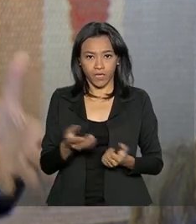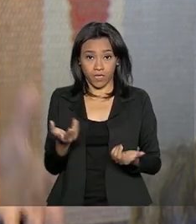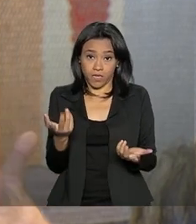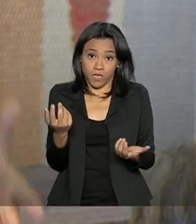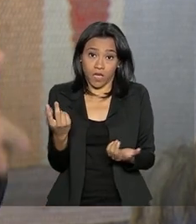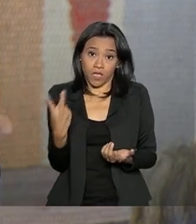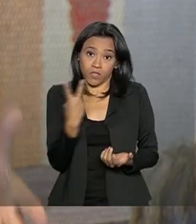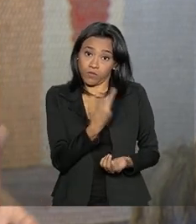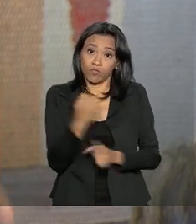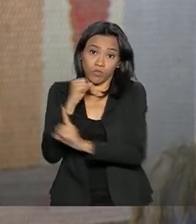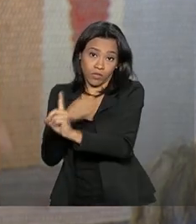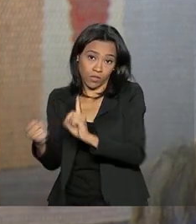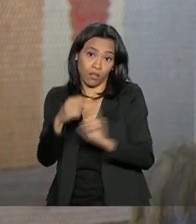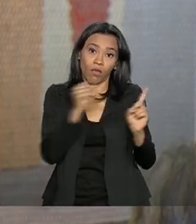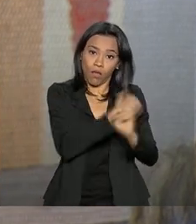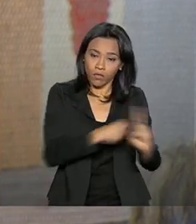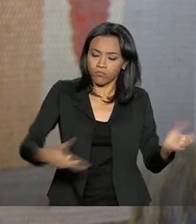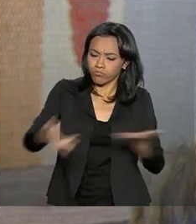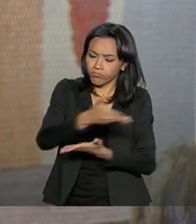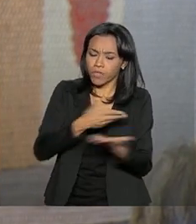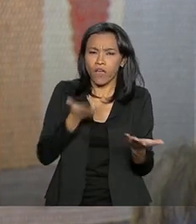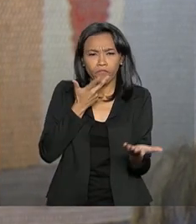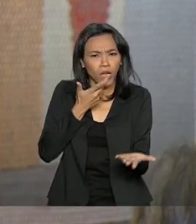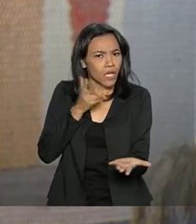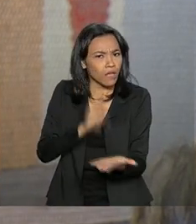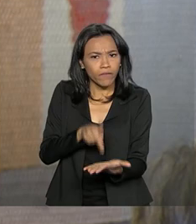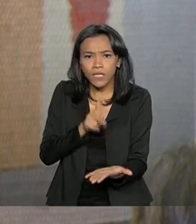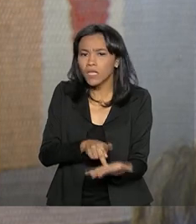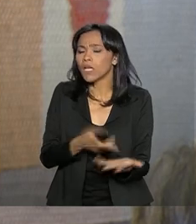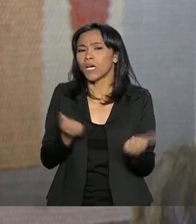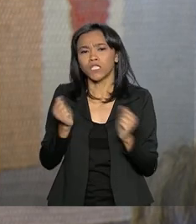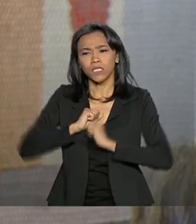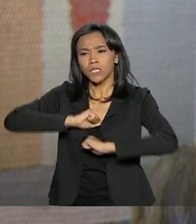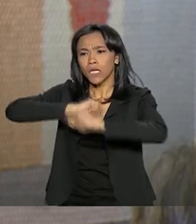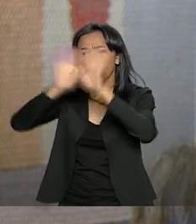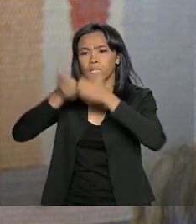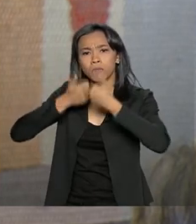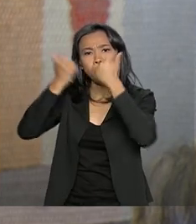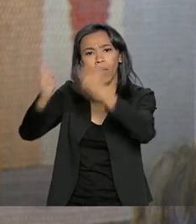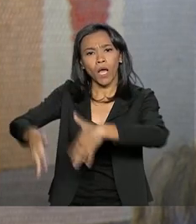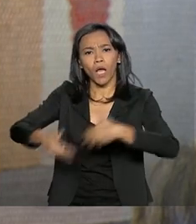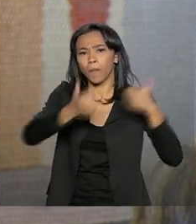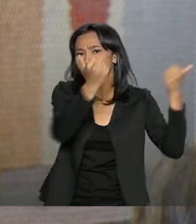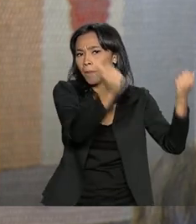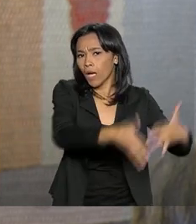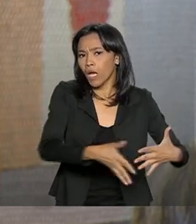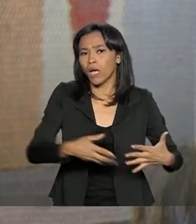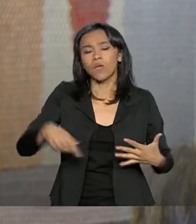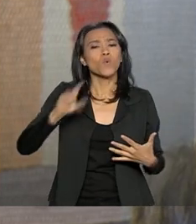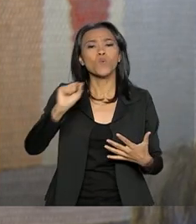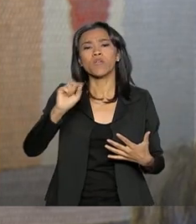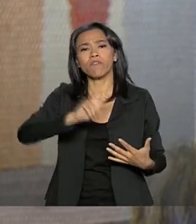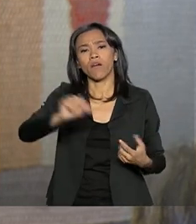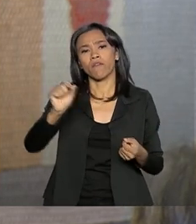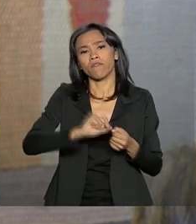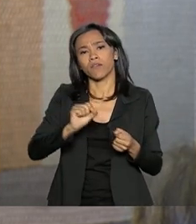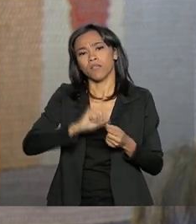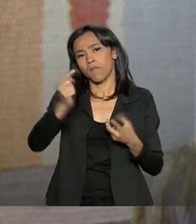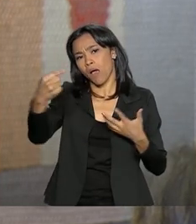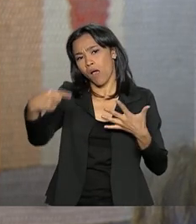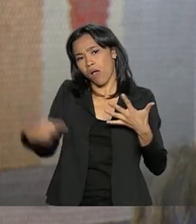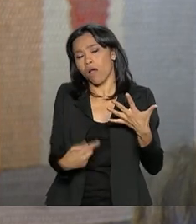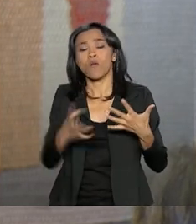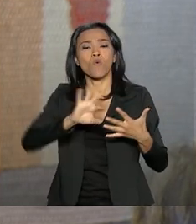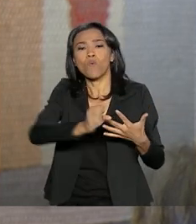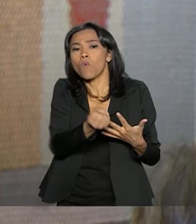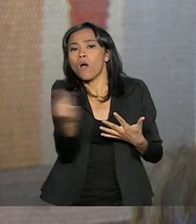sociedades, que temos a responsabilidade de liderar, dizendo a verdade às pessoas sobre o que deve ser feito, quais são os